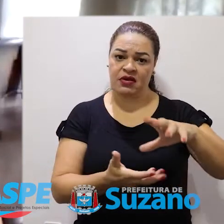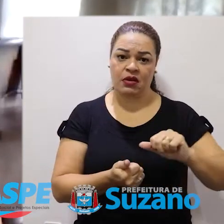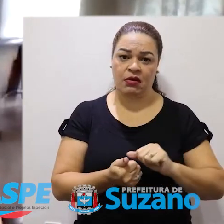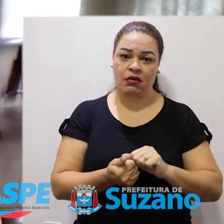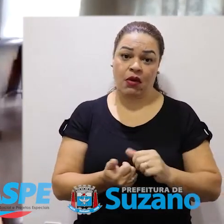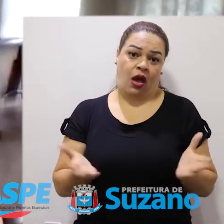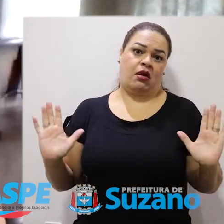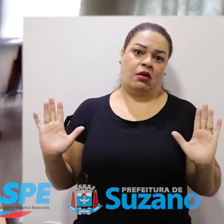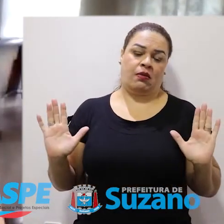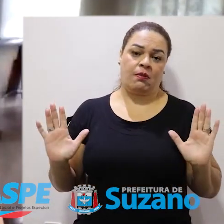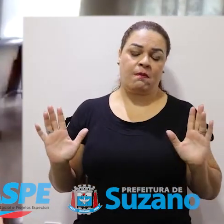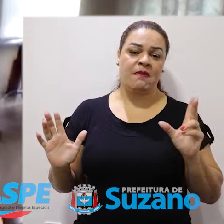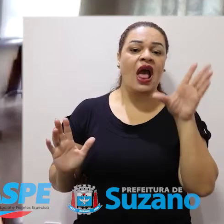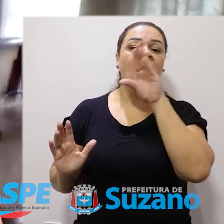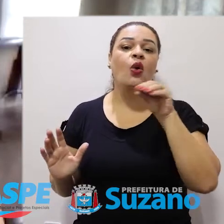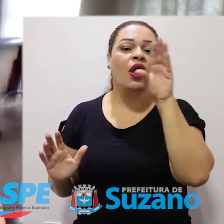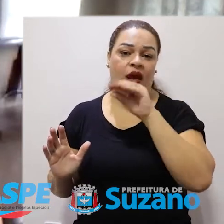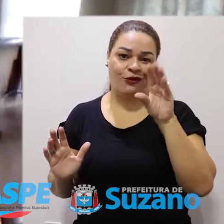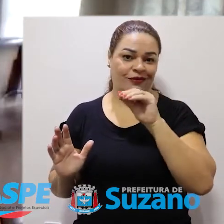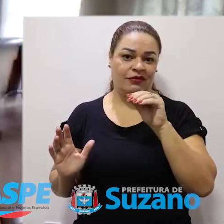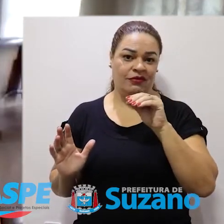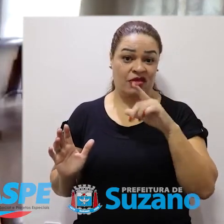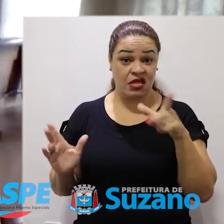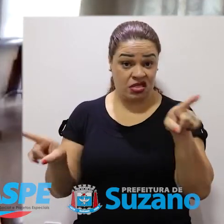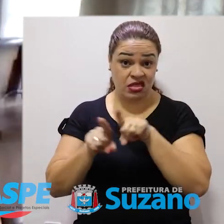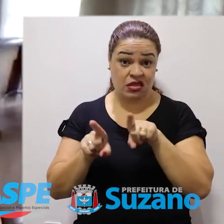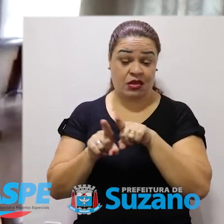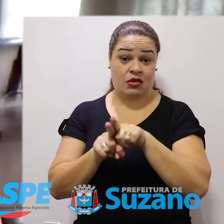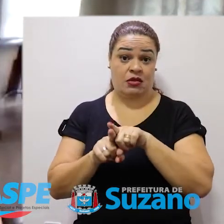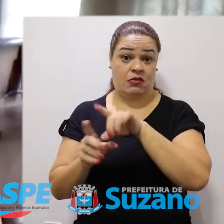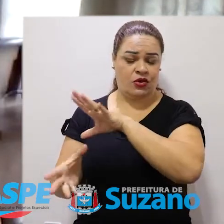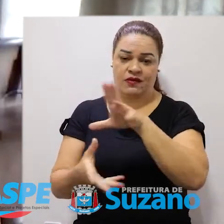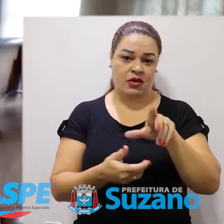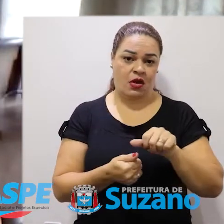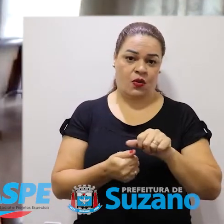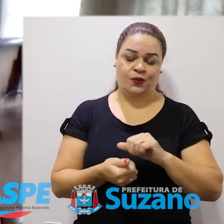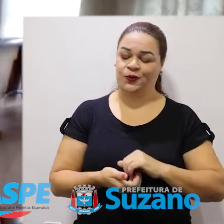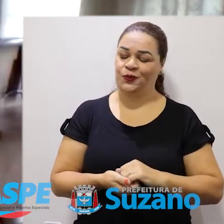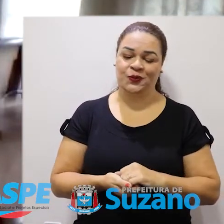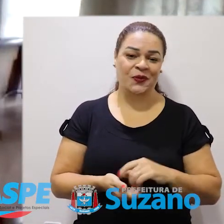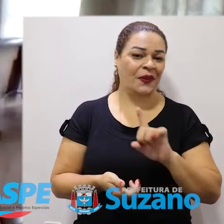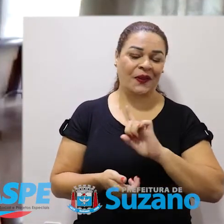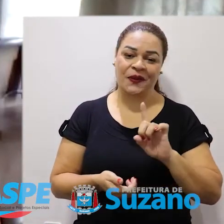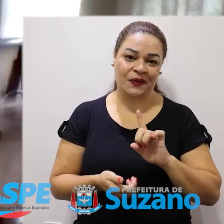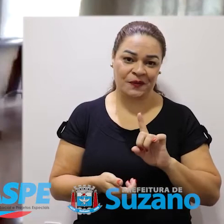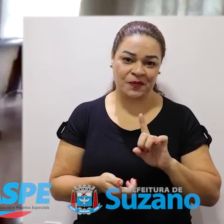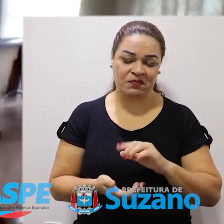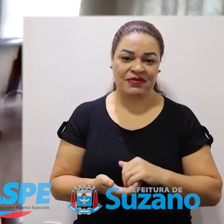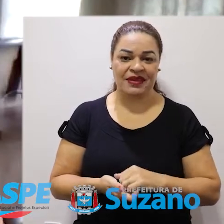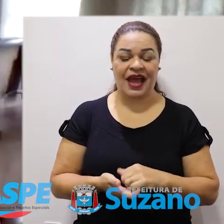as línguas orais também deveriam ser universais. E não são. Né? E elas não são por um motivo, né?